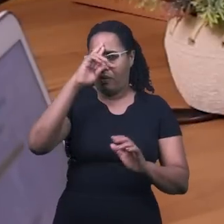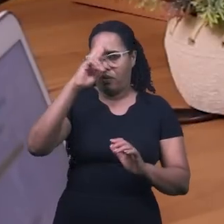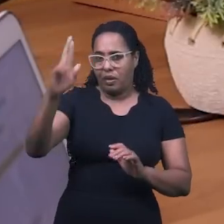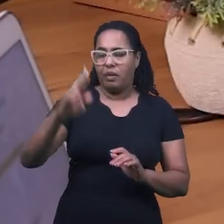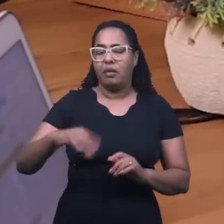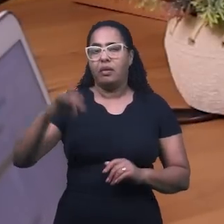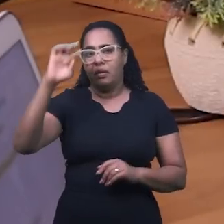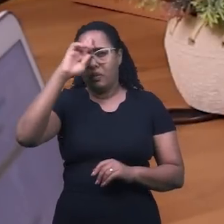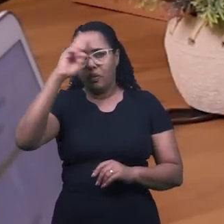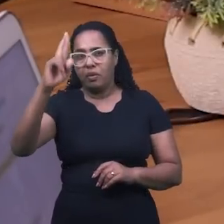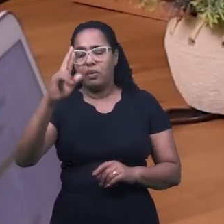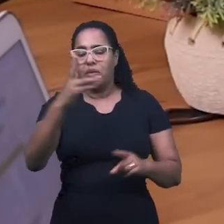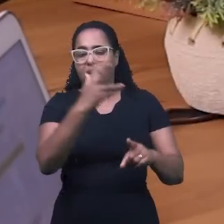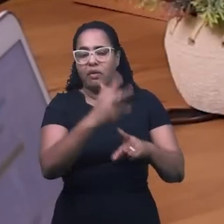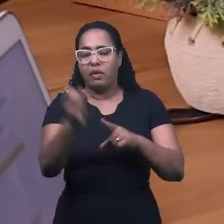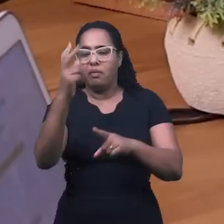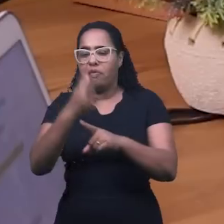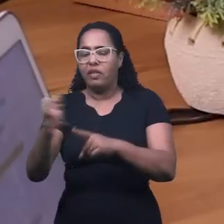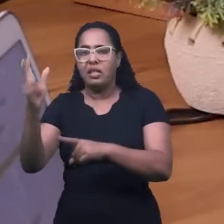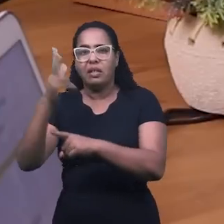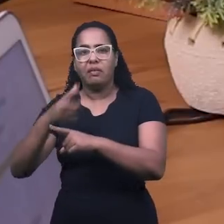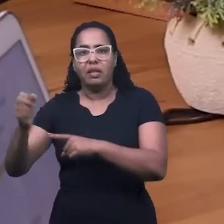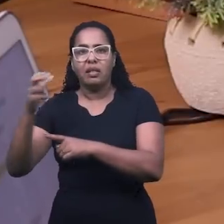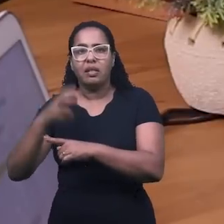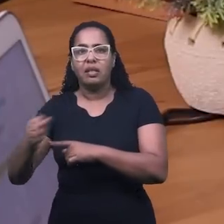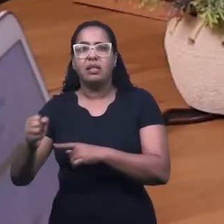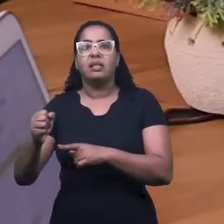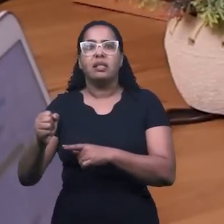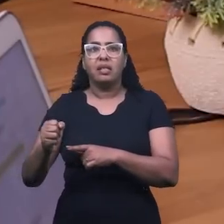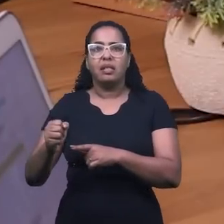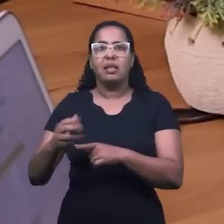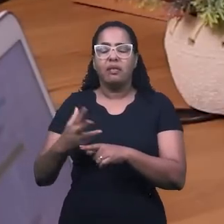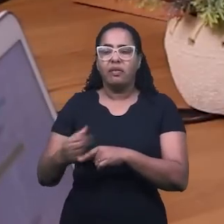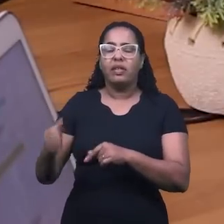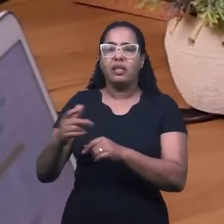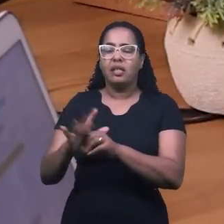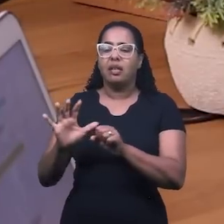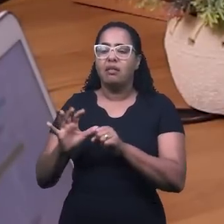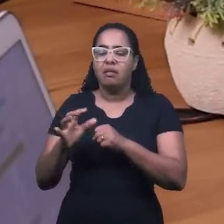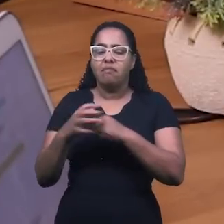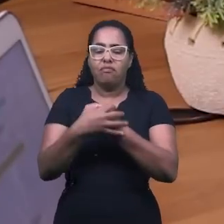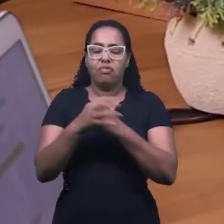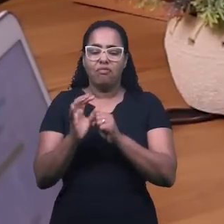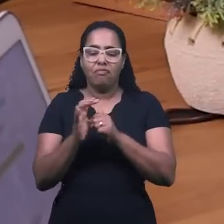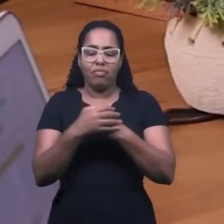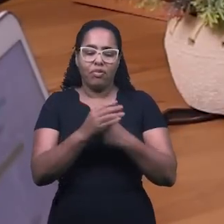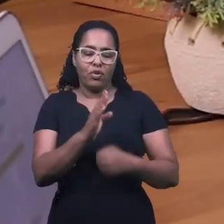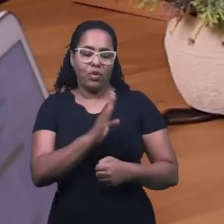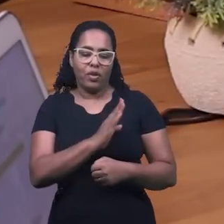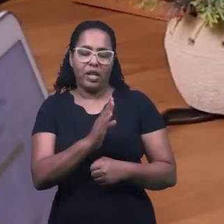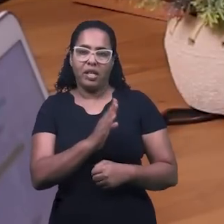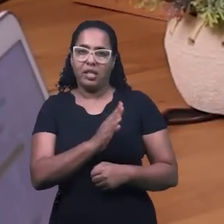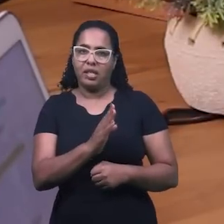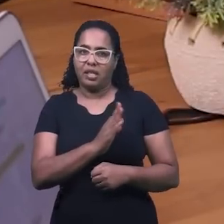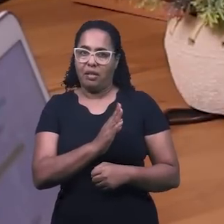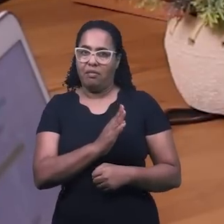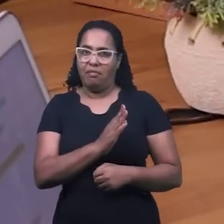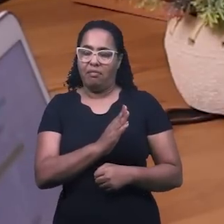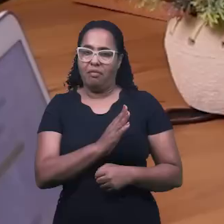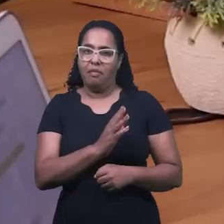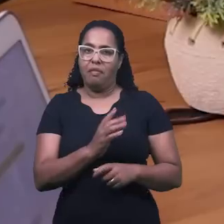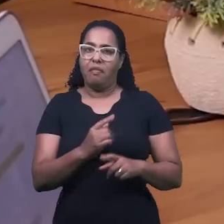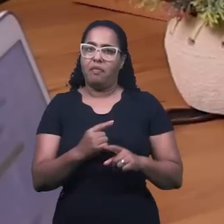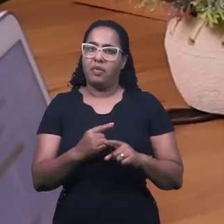Senhor. Então o Senhor, ele vai vencendo batalhas e ganhando território em corações que não são